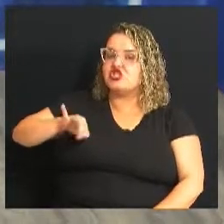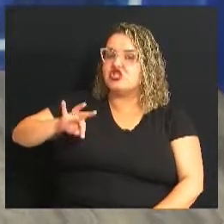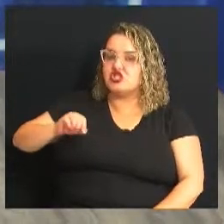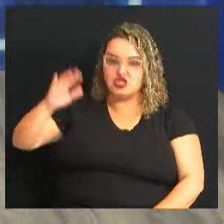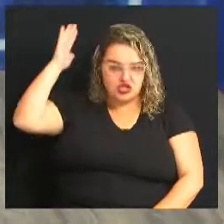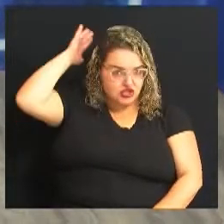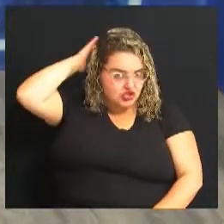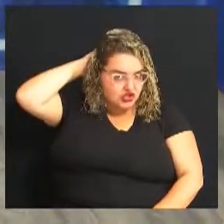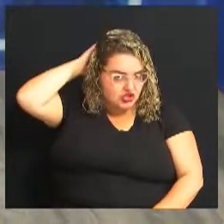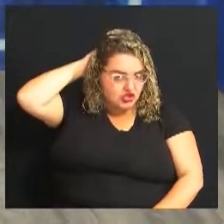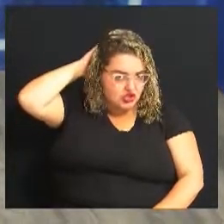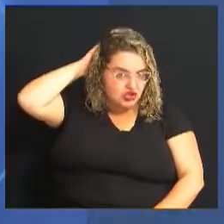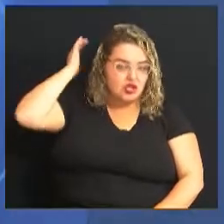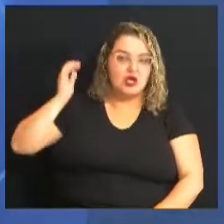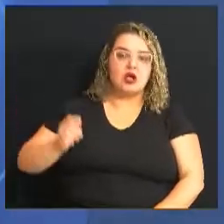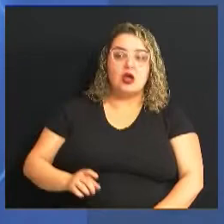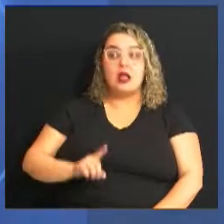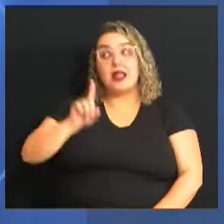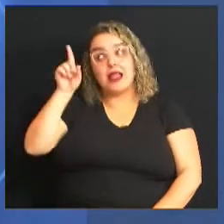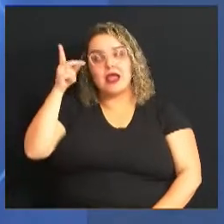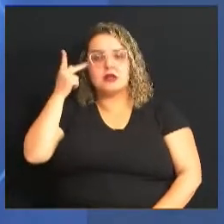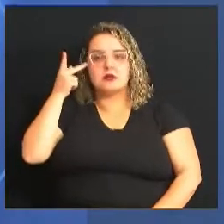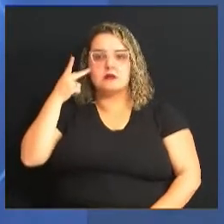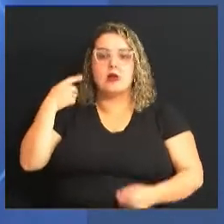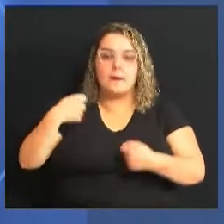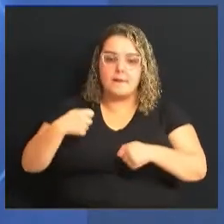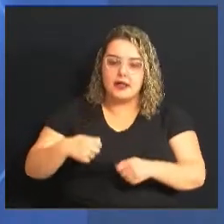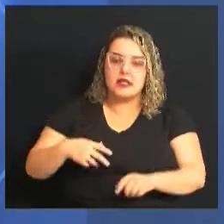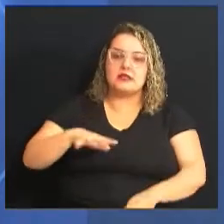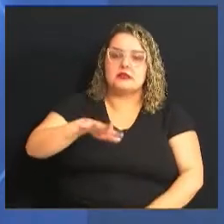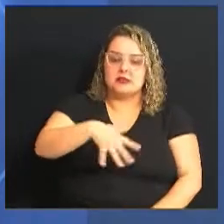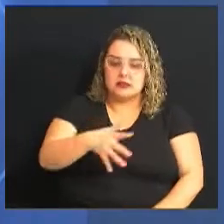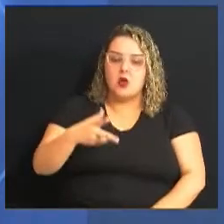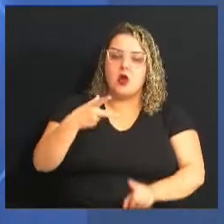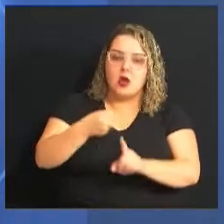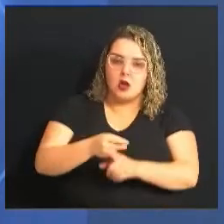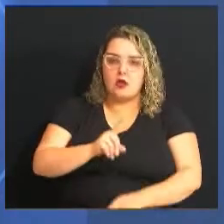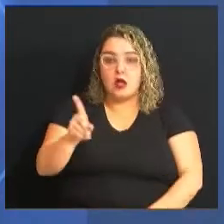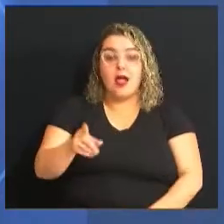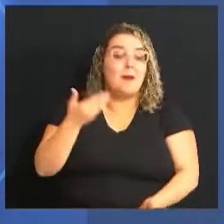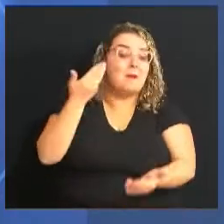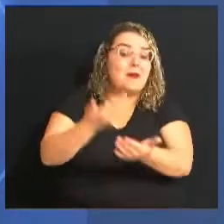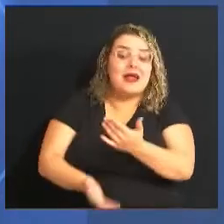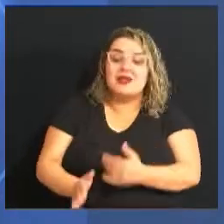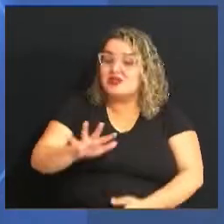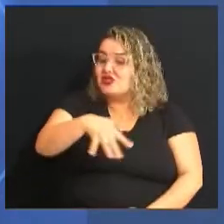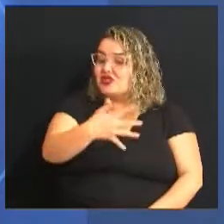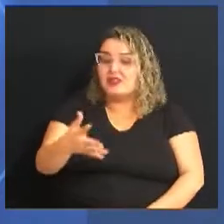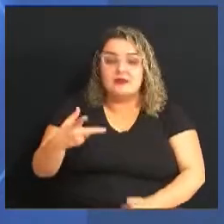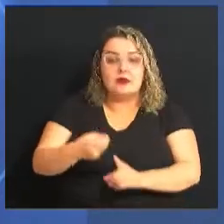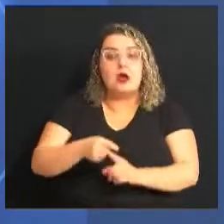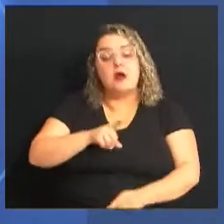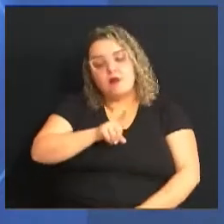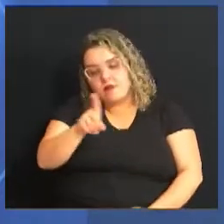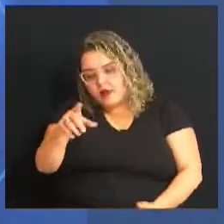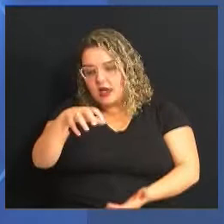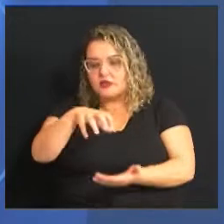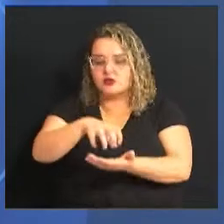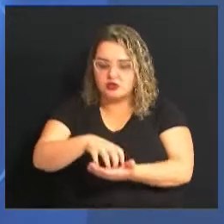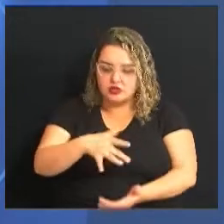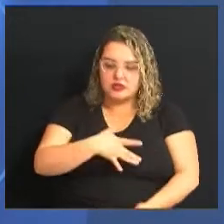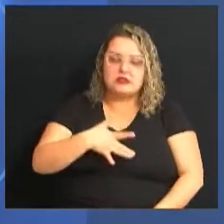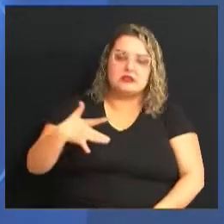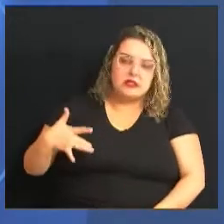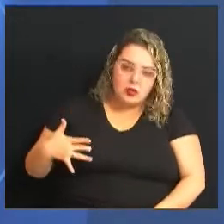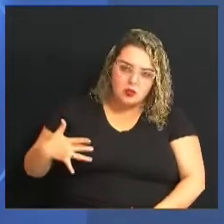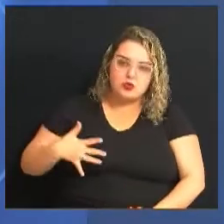de vacinação. Ah, mas eu perdi a carteirinha, não tem problema. Vá no centro de saúde mais próximo à sua casa, lá pelo seu registro, eles têm